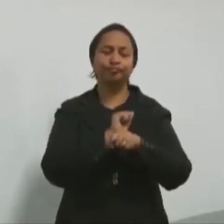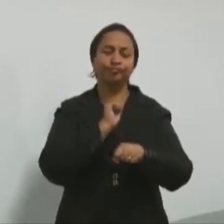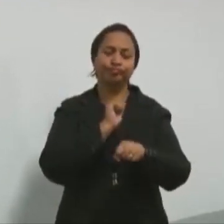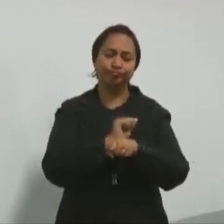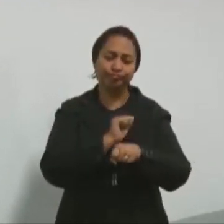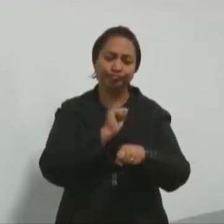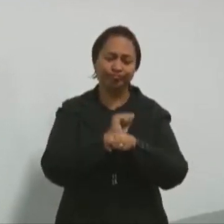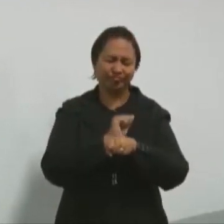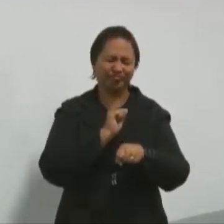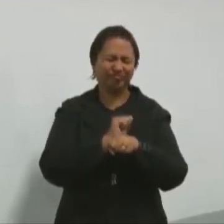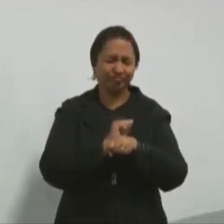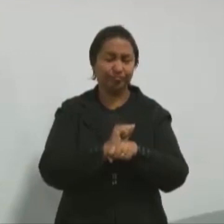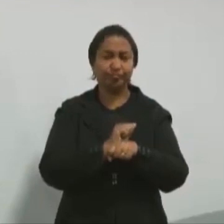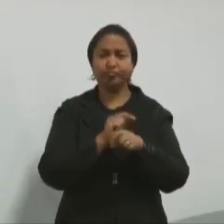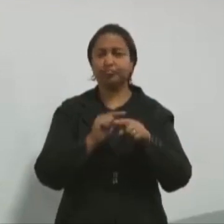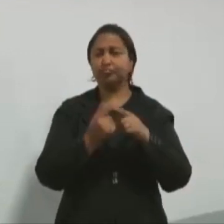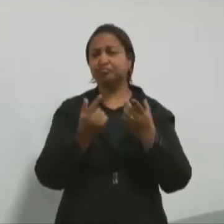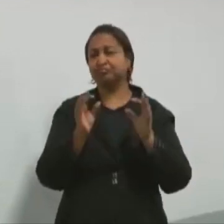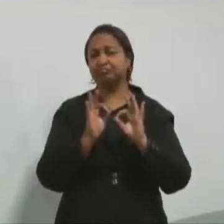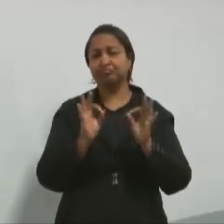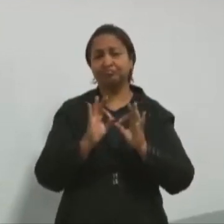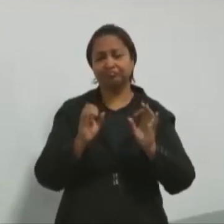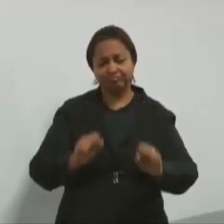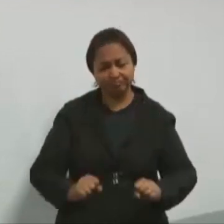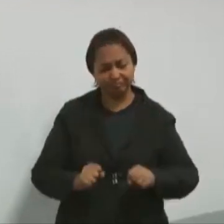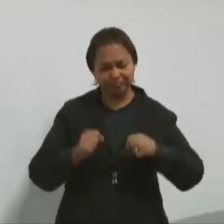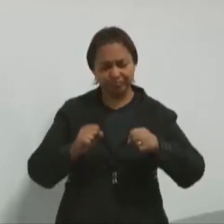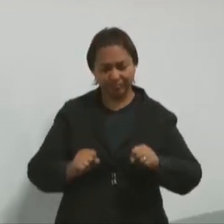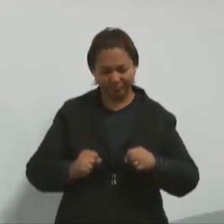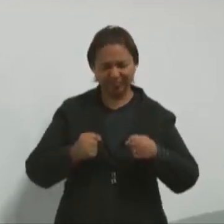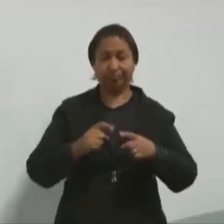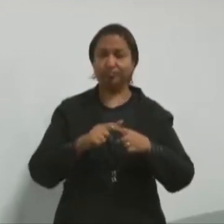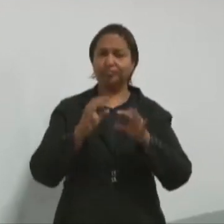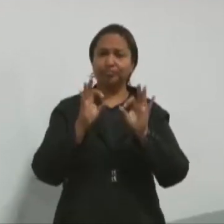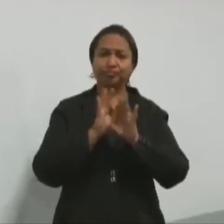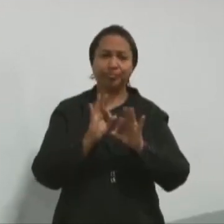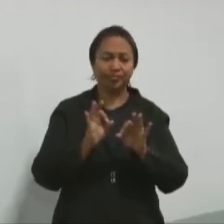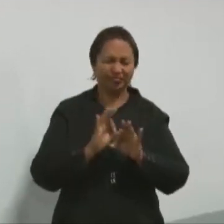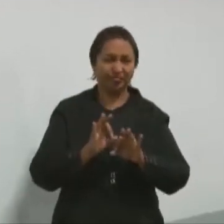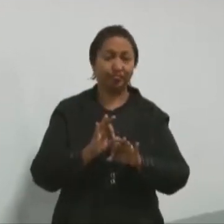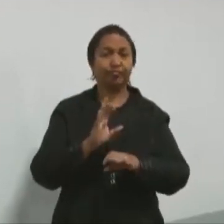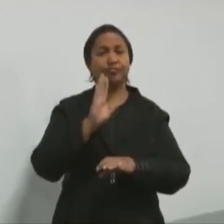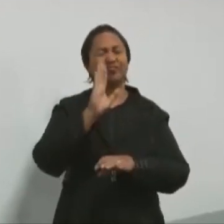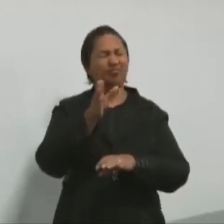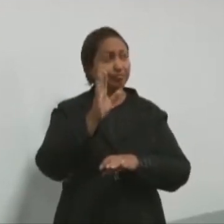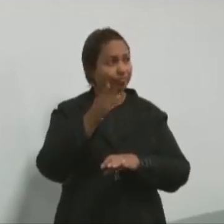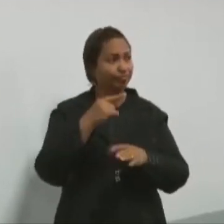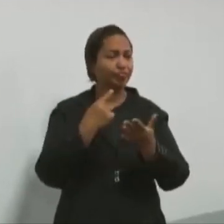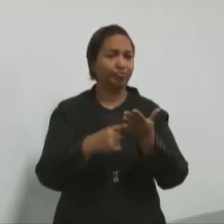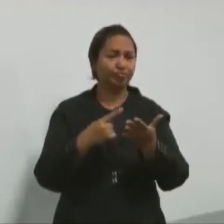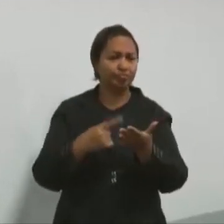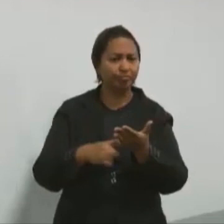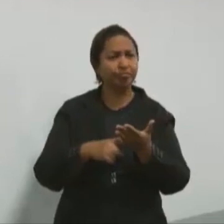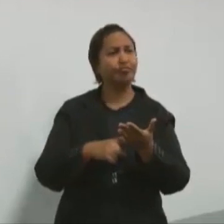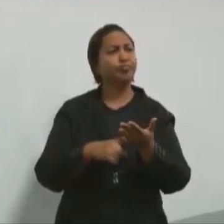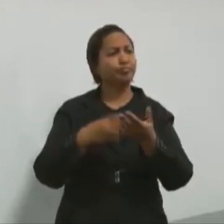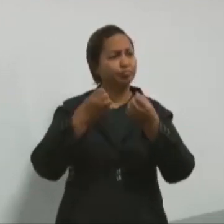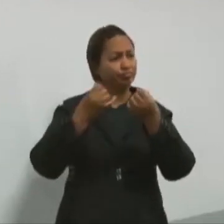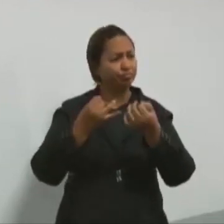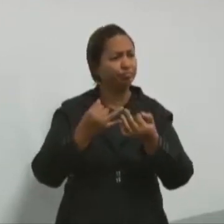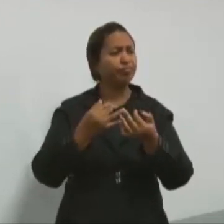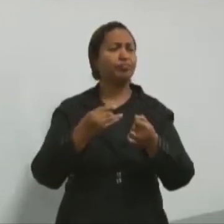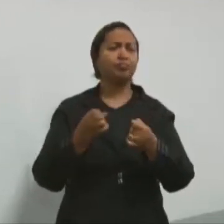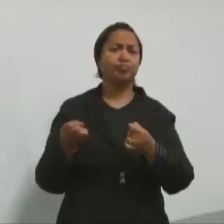lutando para que isso realmente vem acontecendo nós tivemos essa confirmação por escrito em 2014 que não pac 3 da nova